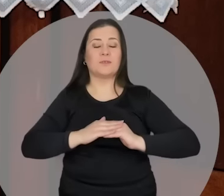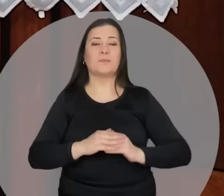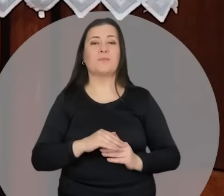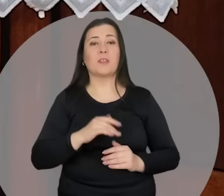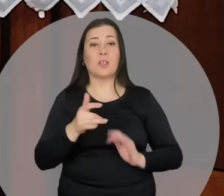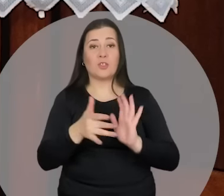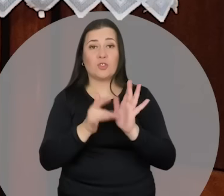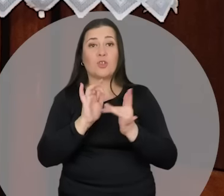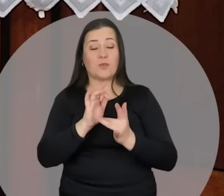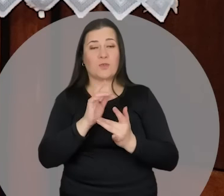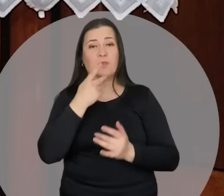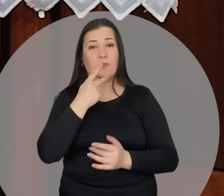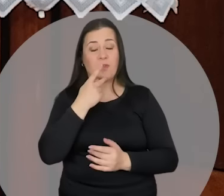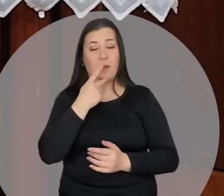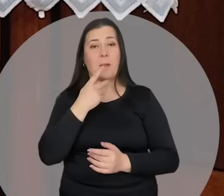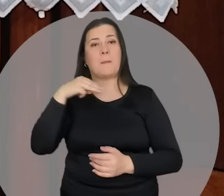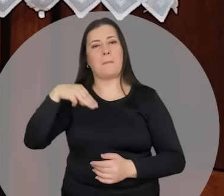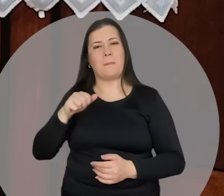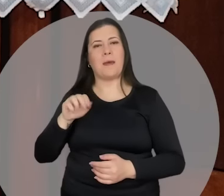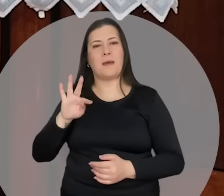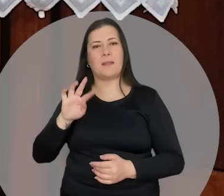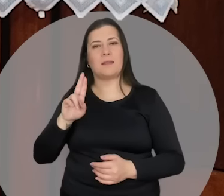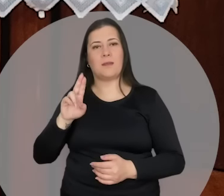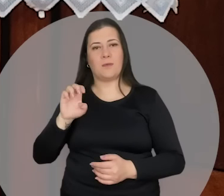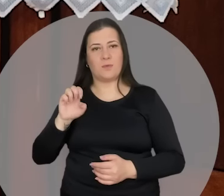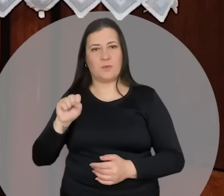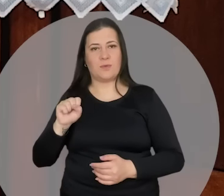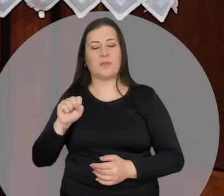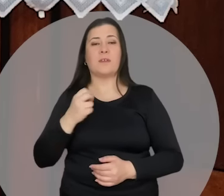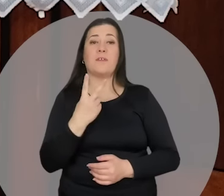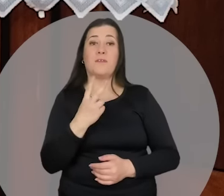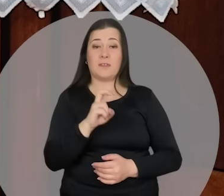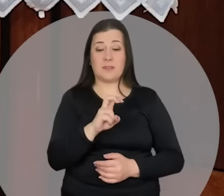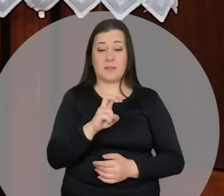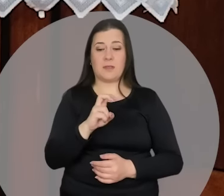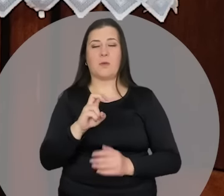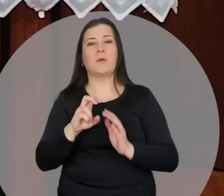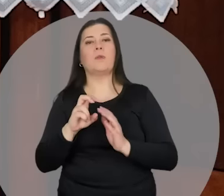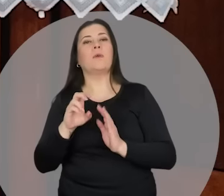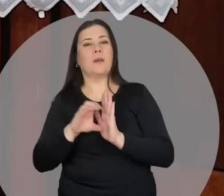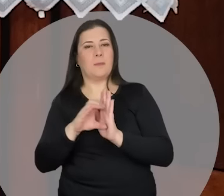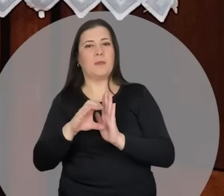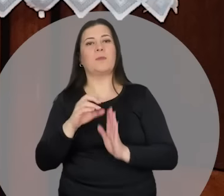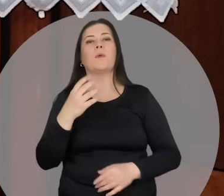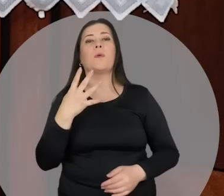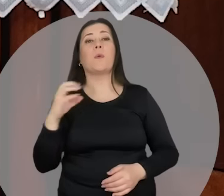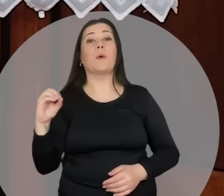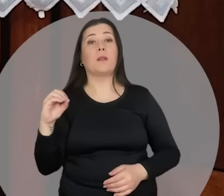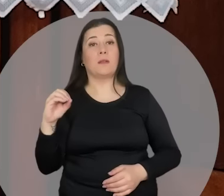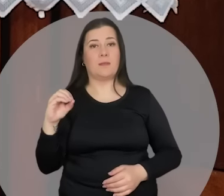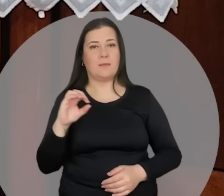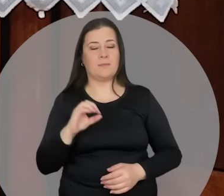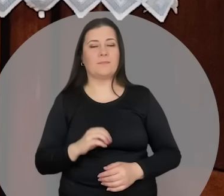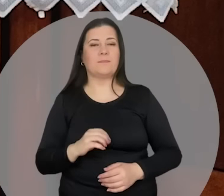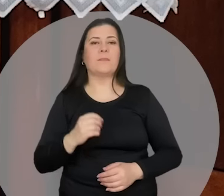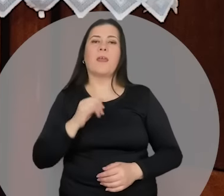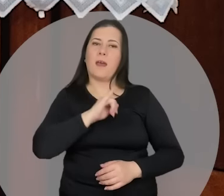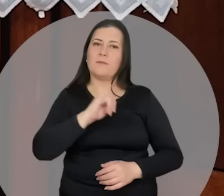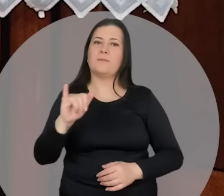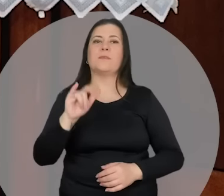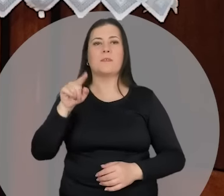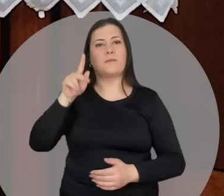Mateus 25:40: eu afirmo a vocês que isto é verdade. Quando vocês fizerem